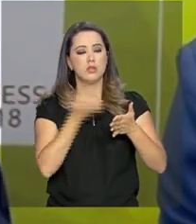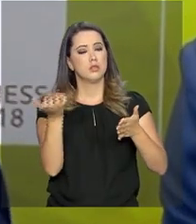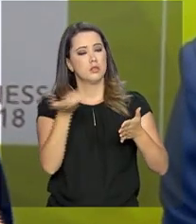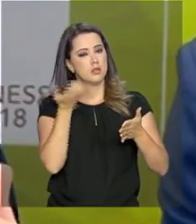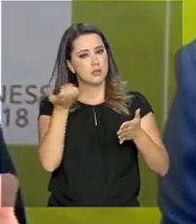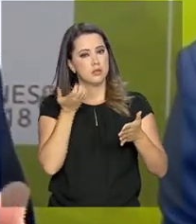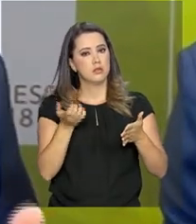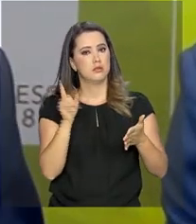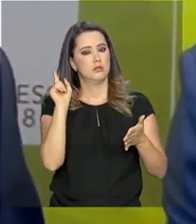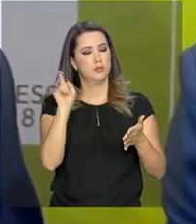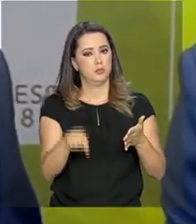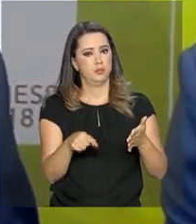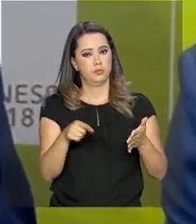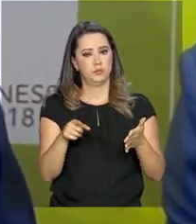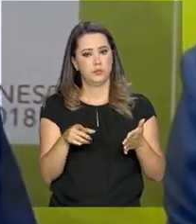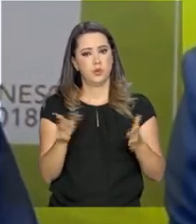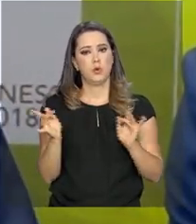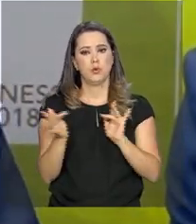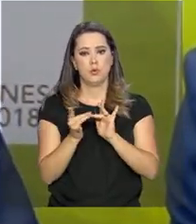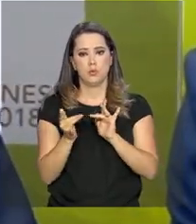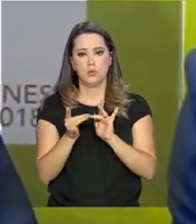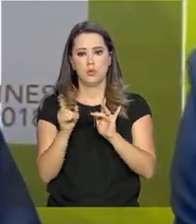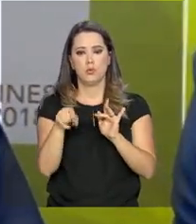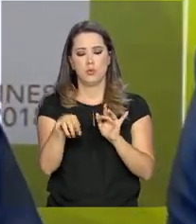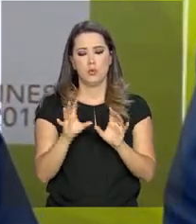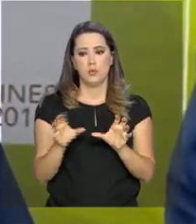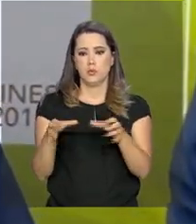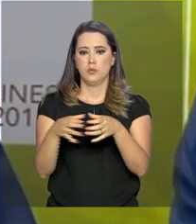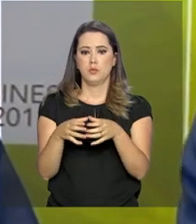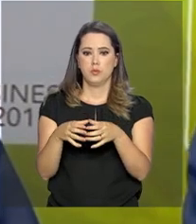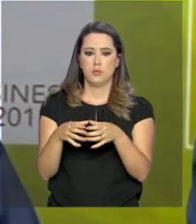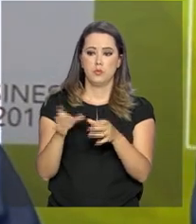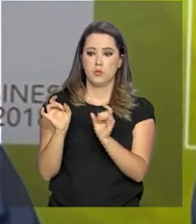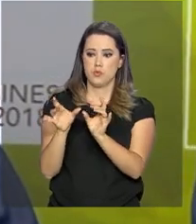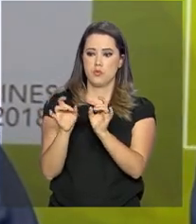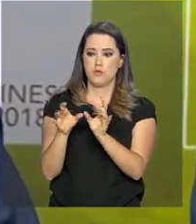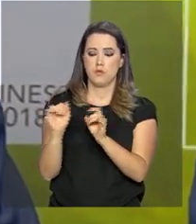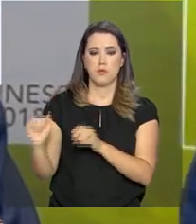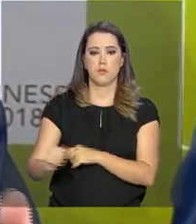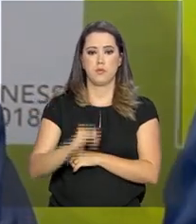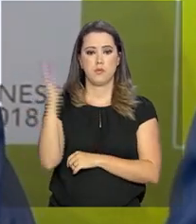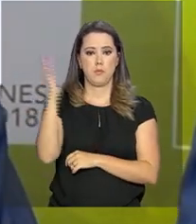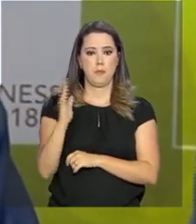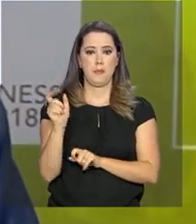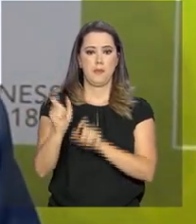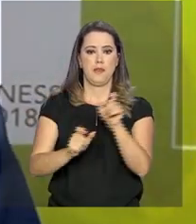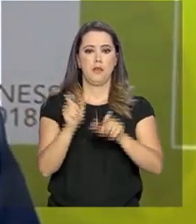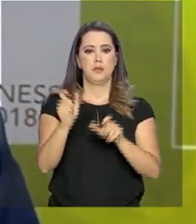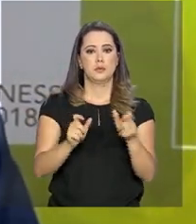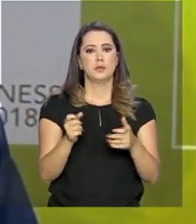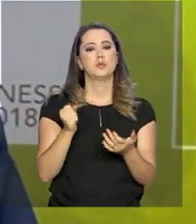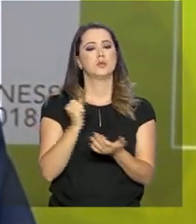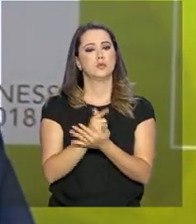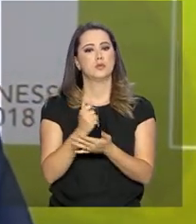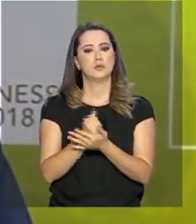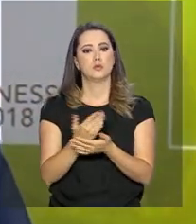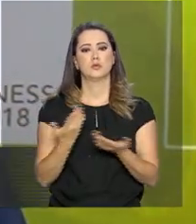ela seja aceita, vamos chamar assim, pelos exportadores e pelos consumidores